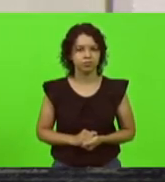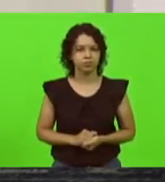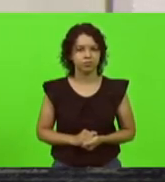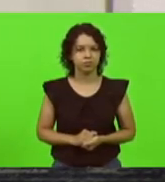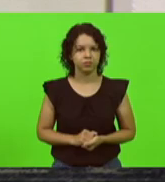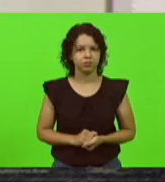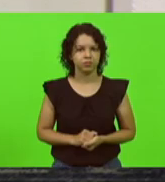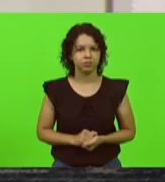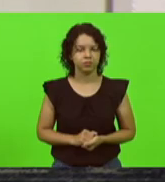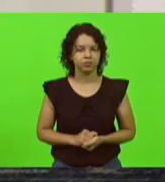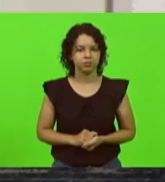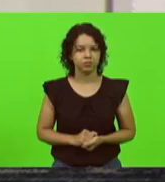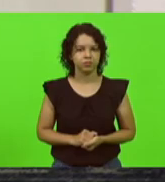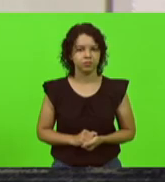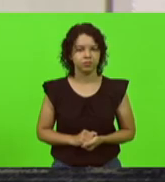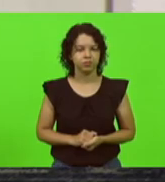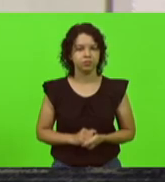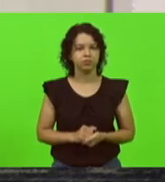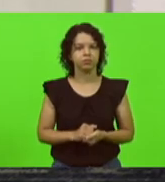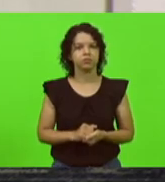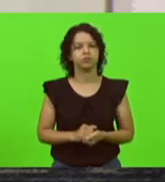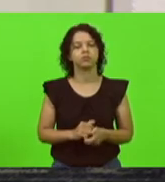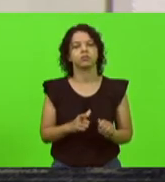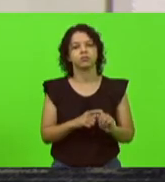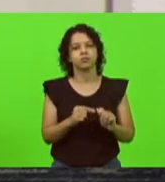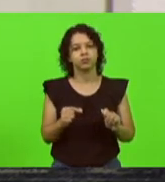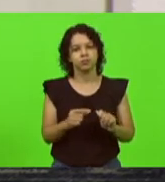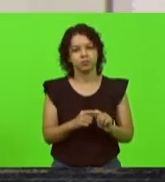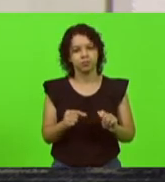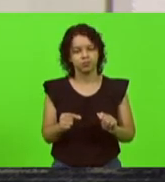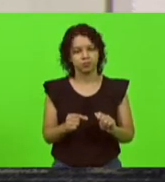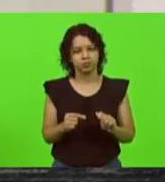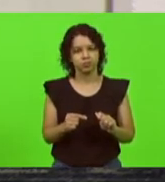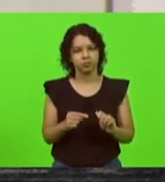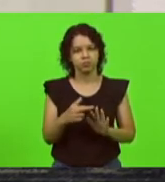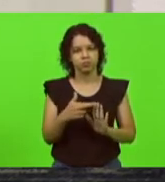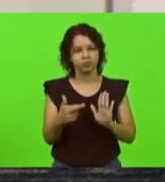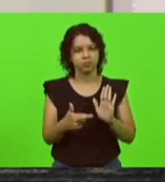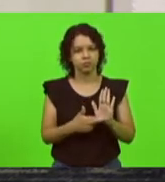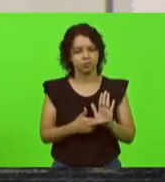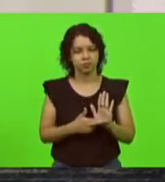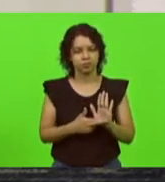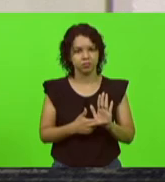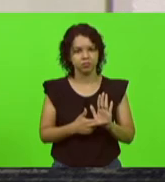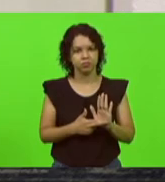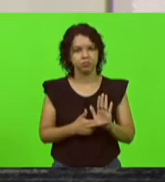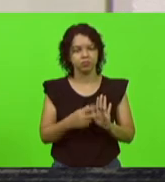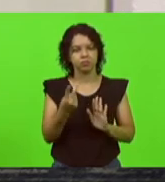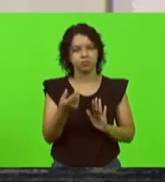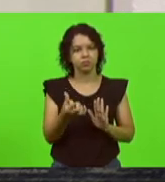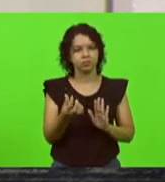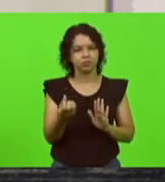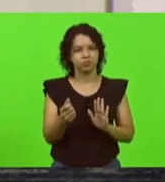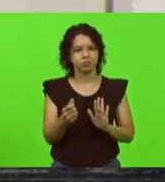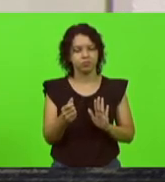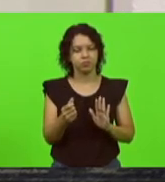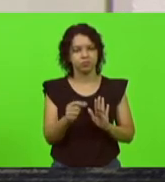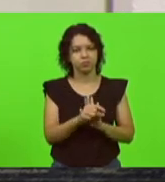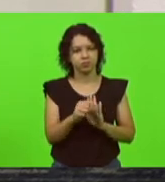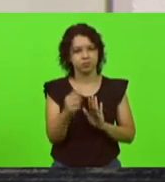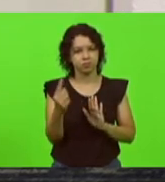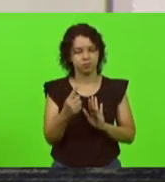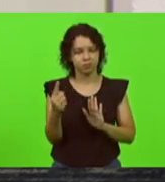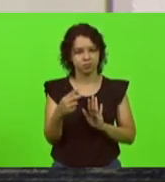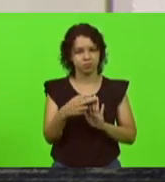Em consonância com o artigo 1º, do artigo 106, parágrafo 1º, do Regimento